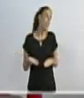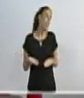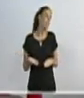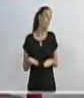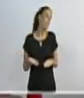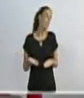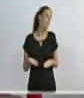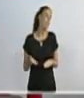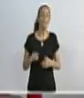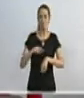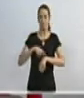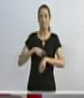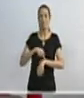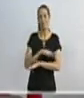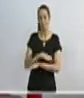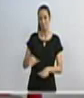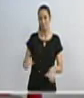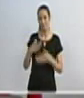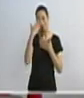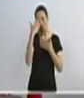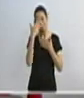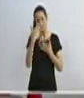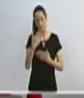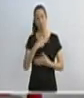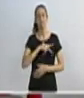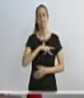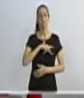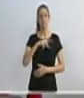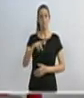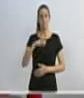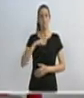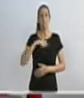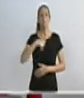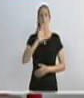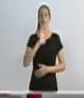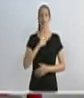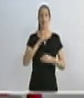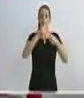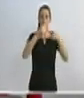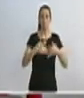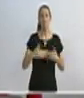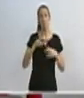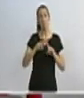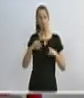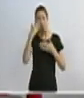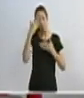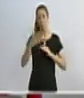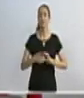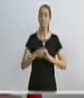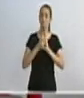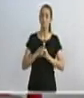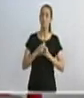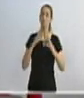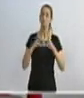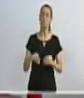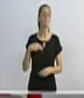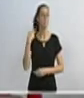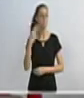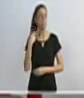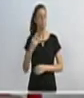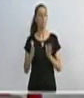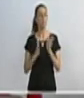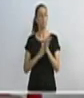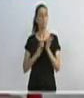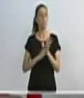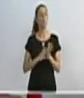Então, presidente, eu agradeço, né? Teria mais palavras aqui, mas muito obrigado, parabéns a todos os vereadores pela